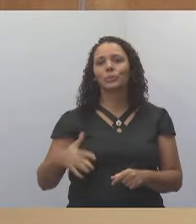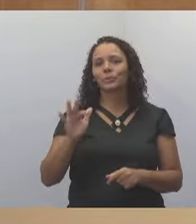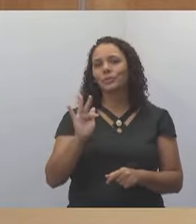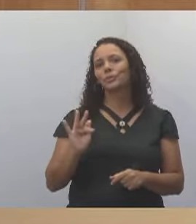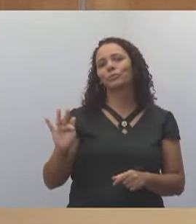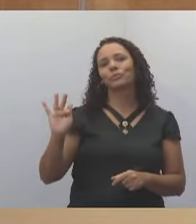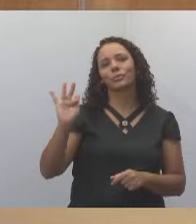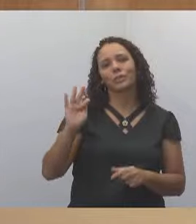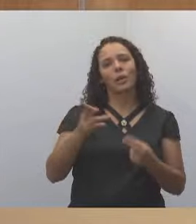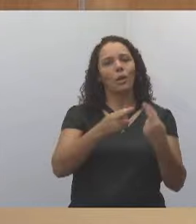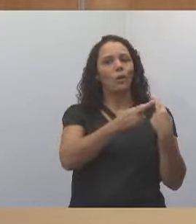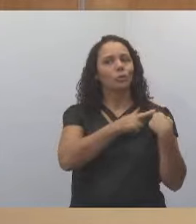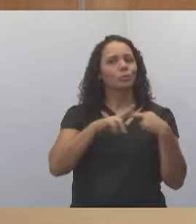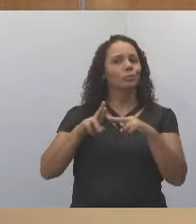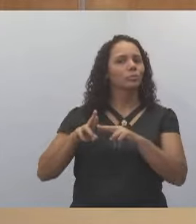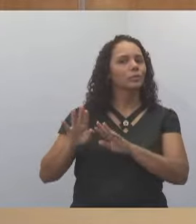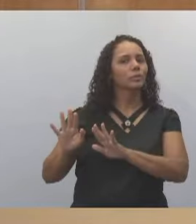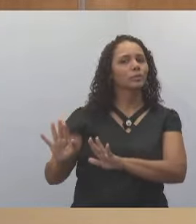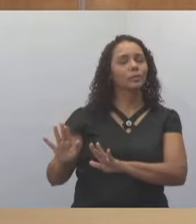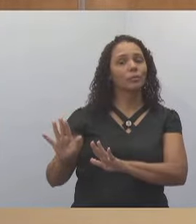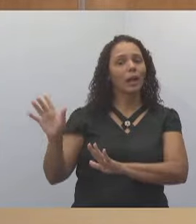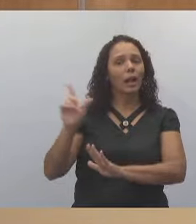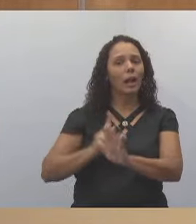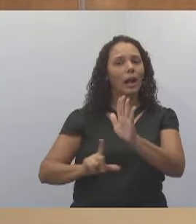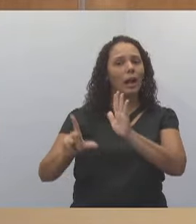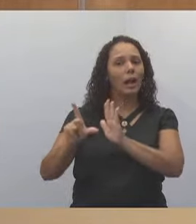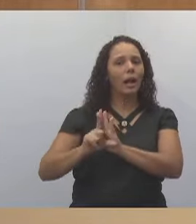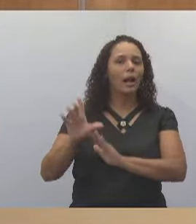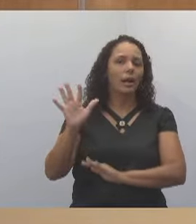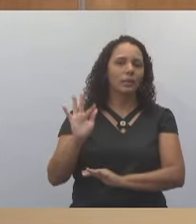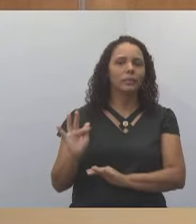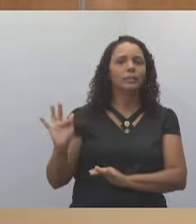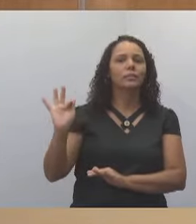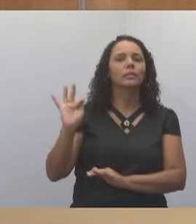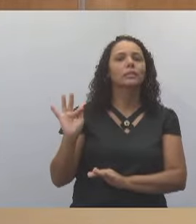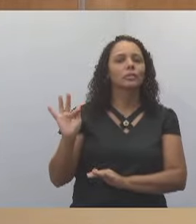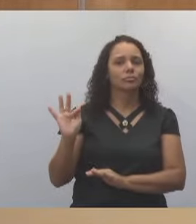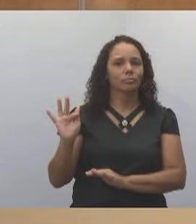Então, a lei federal tinha que estar disciplinando essas questões.